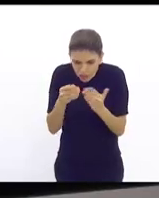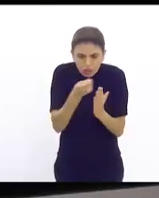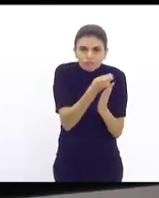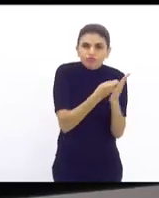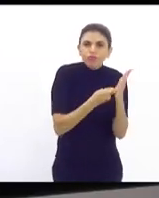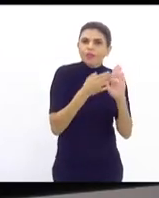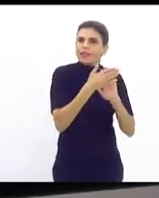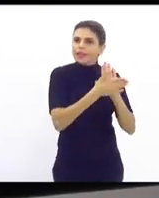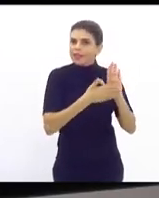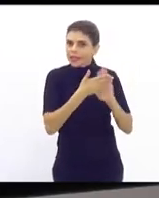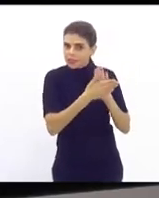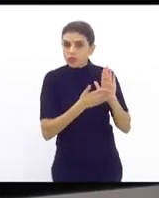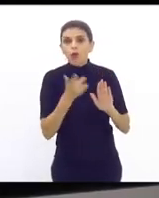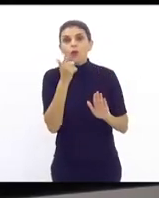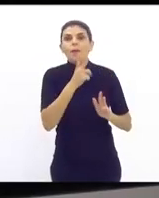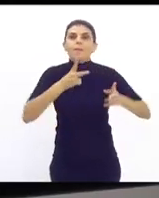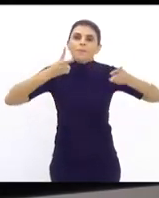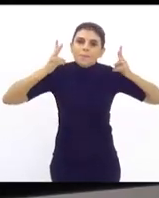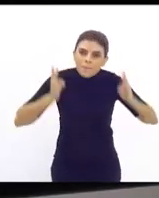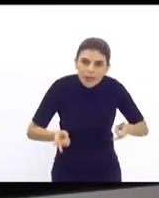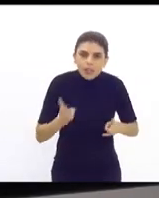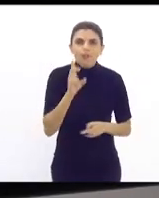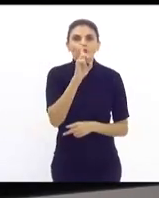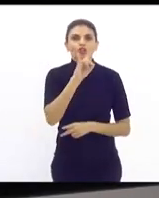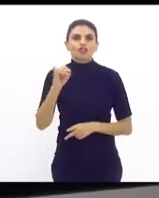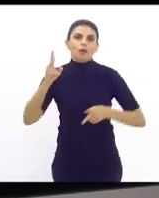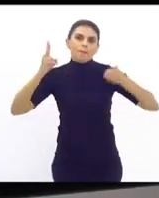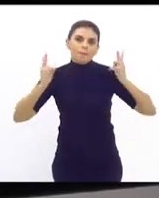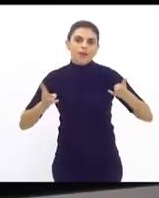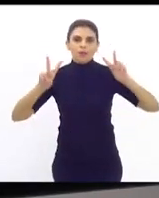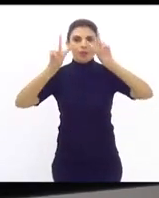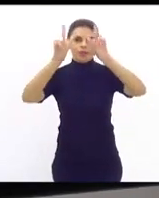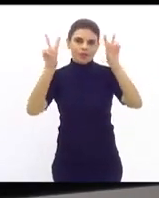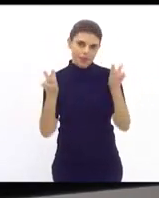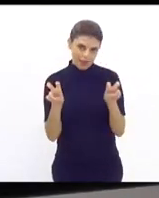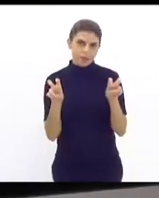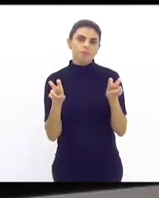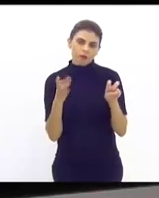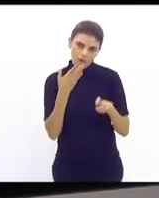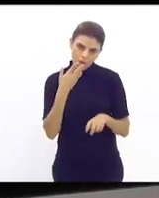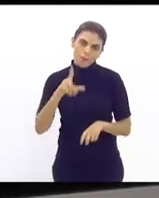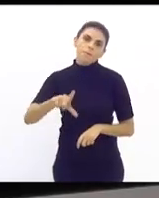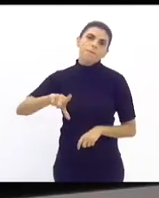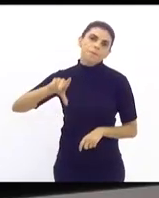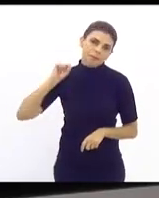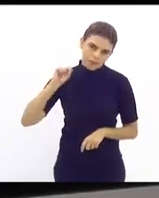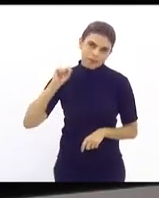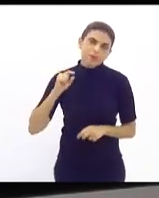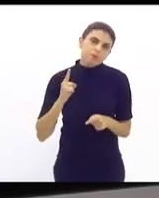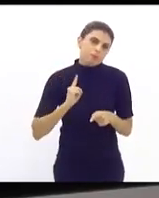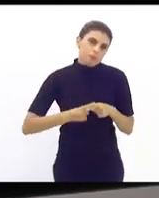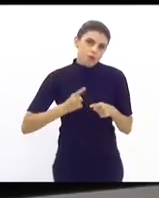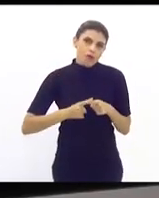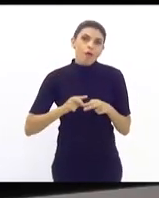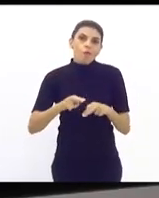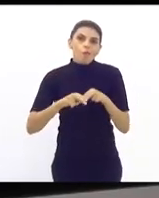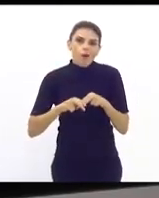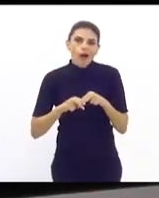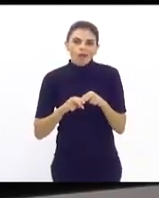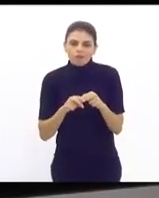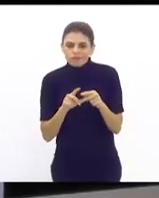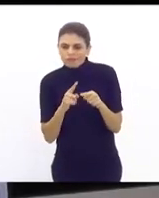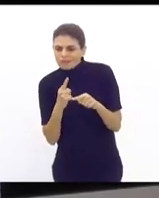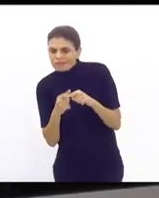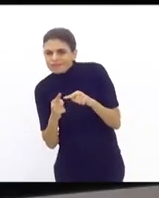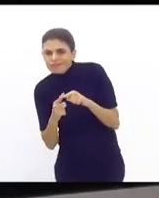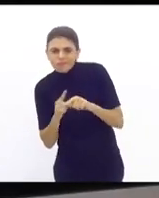três entraram no mesmo dia e sobre o mesmo tema. E o dele tem preferência porque foi por horas de